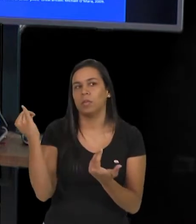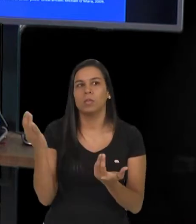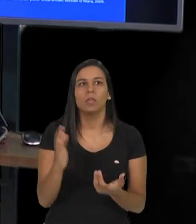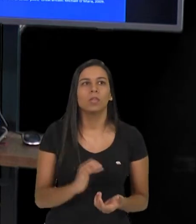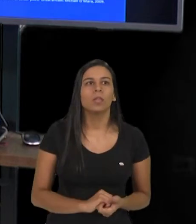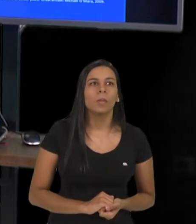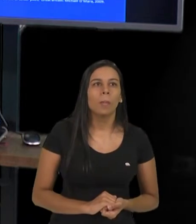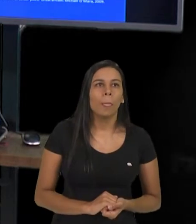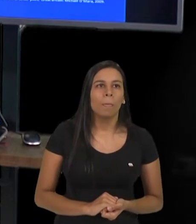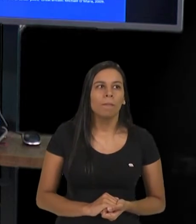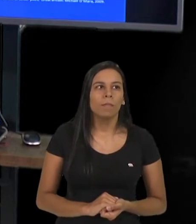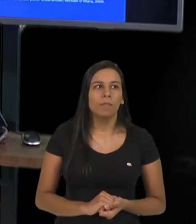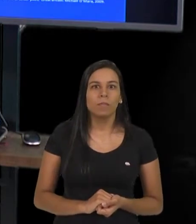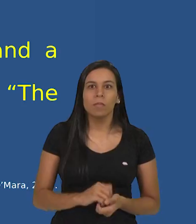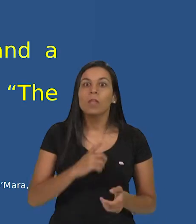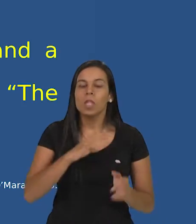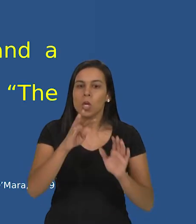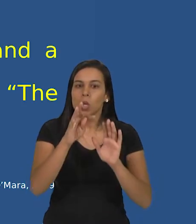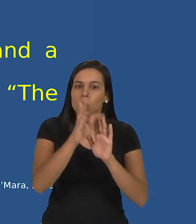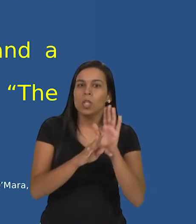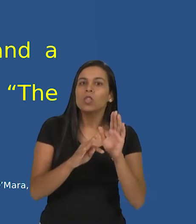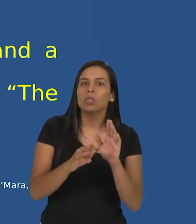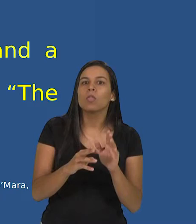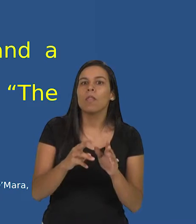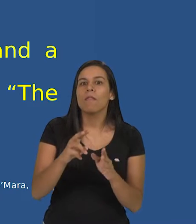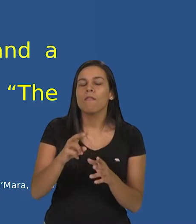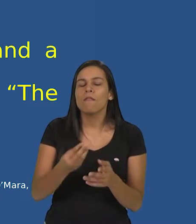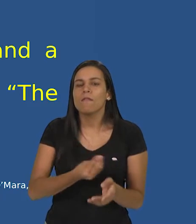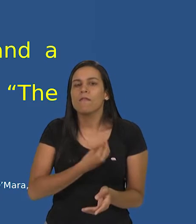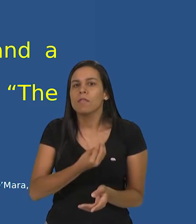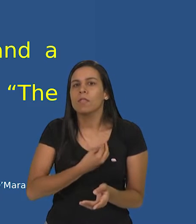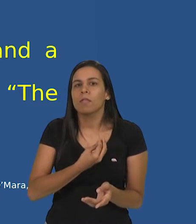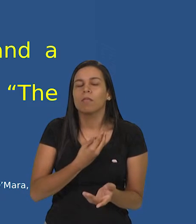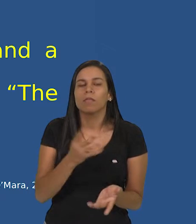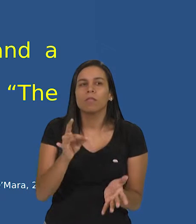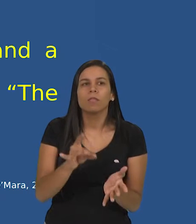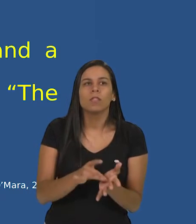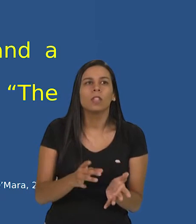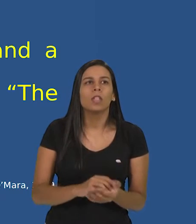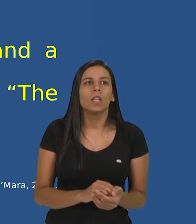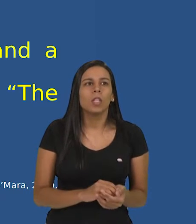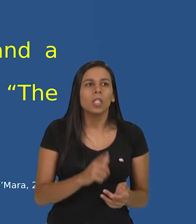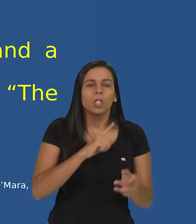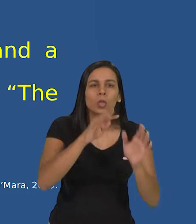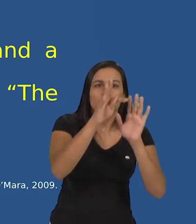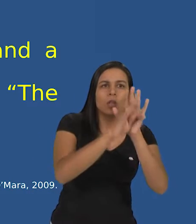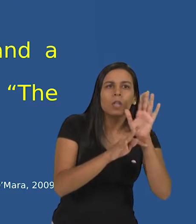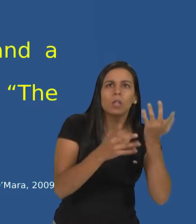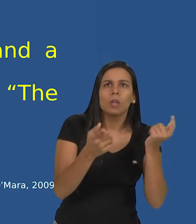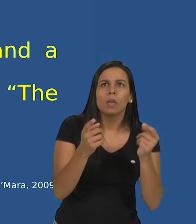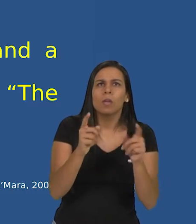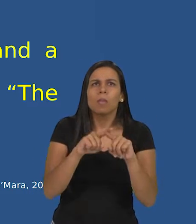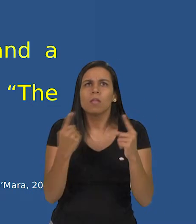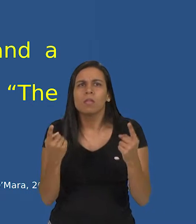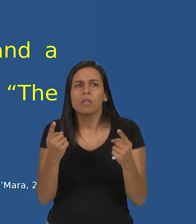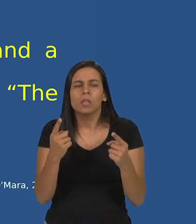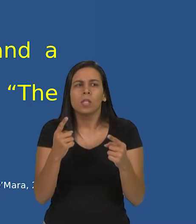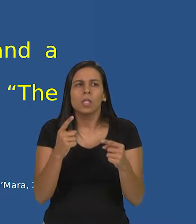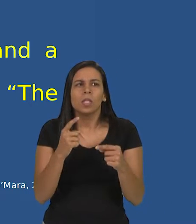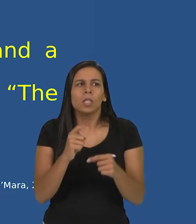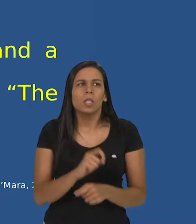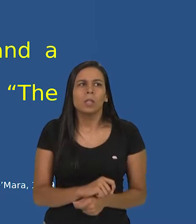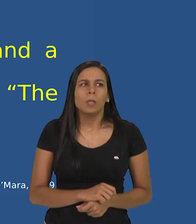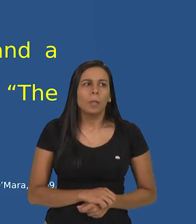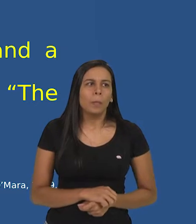Ela, como eu falei, é um texto real, então colocou-se o que tinha lá na internet, onde foi. Então está lá no texto, mas eu vou desprezar isso, não vai ter peso para mim, tá?